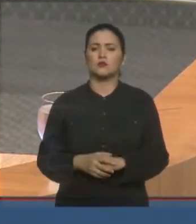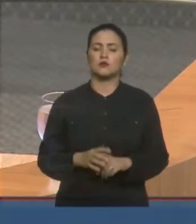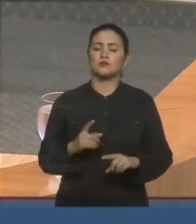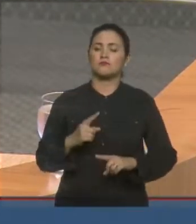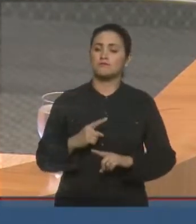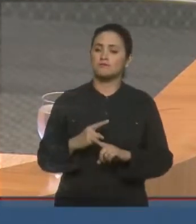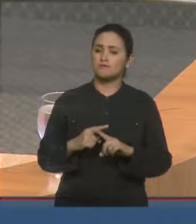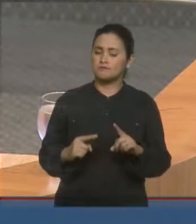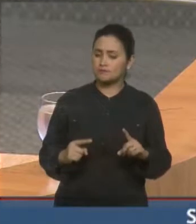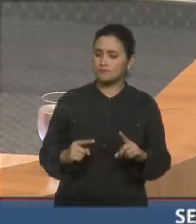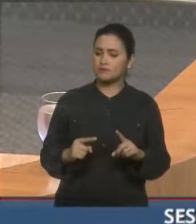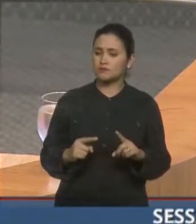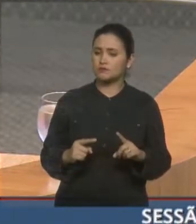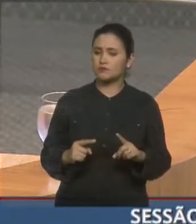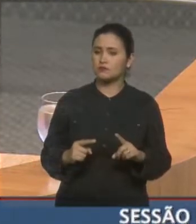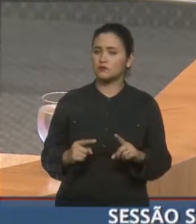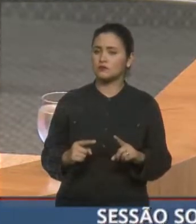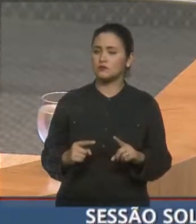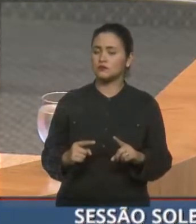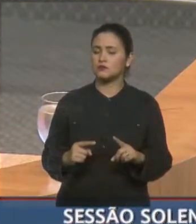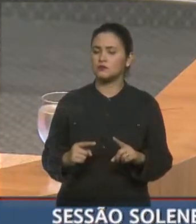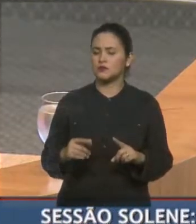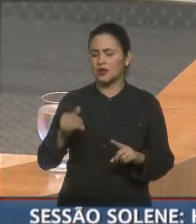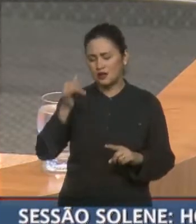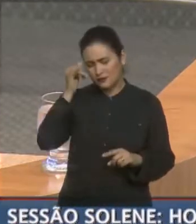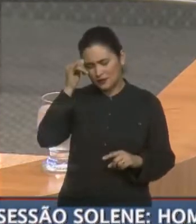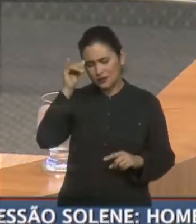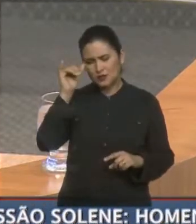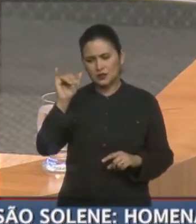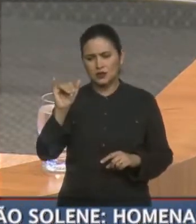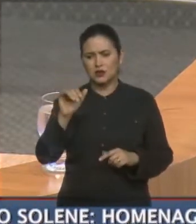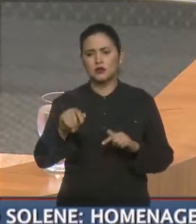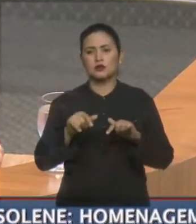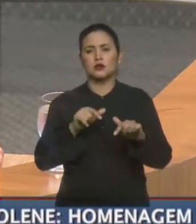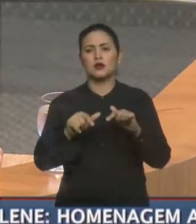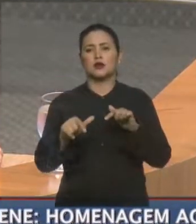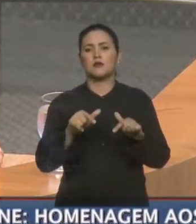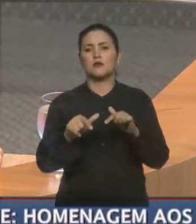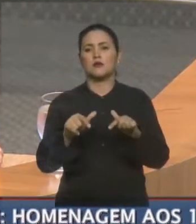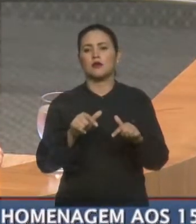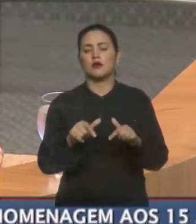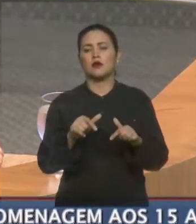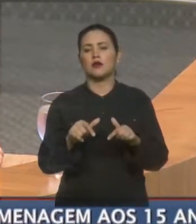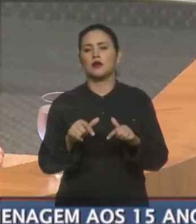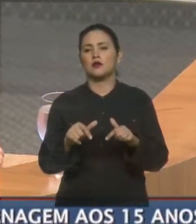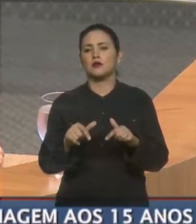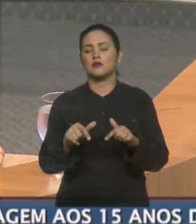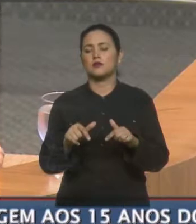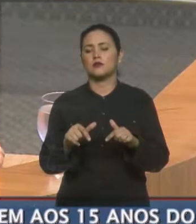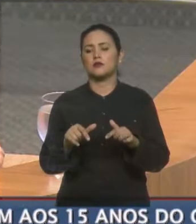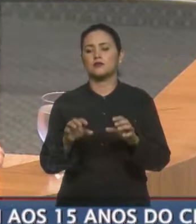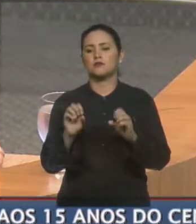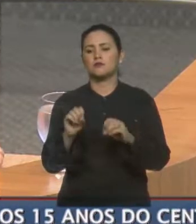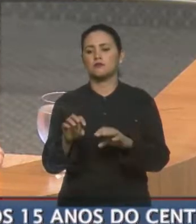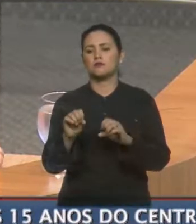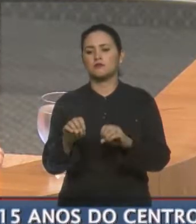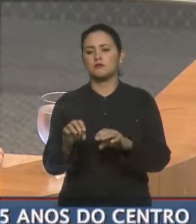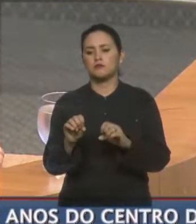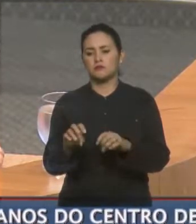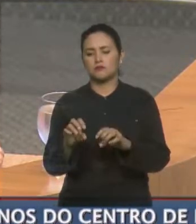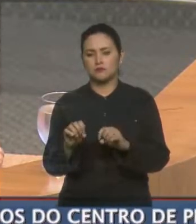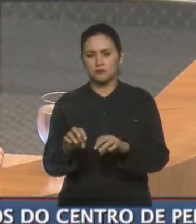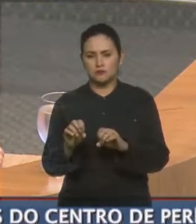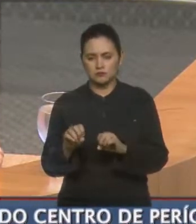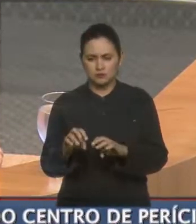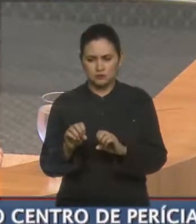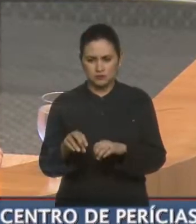coibir, achincalhar e evitar o trabalho de educação sexual nas escolas. Sem o trabalho de